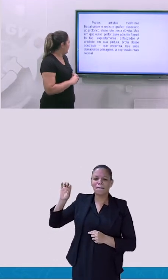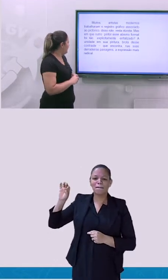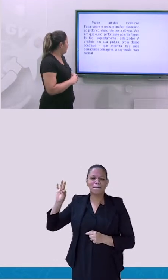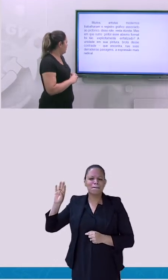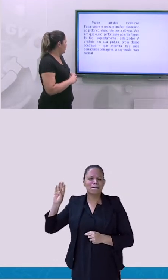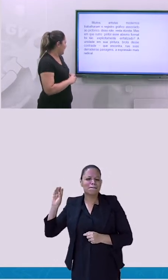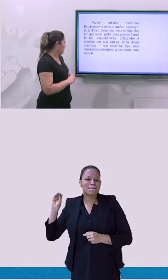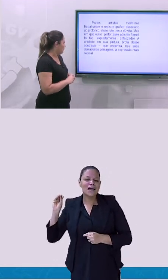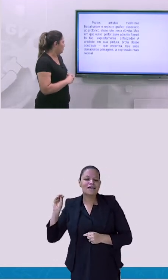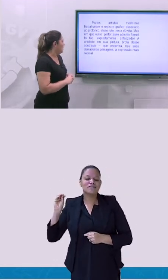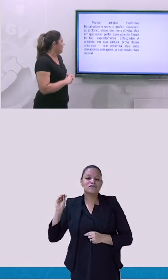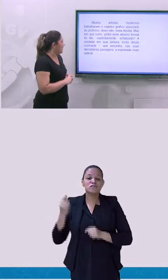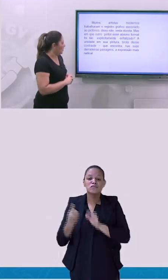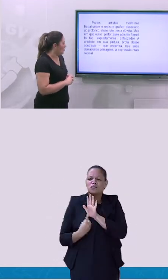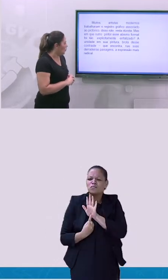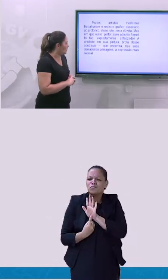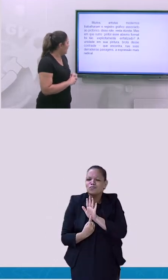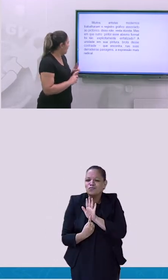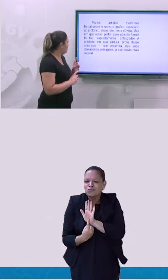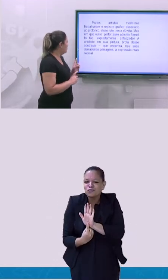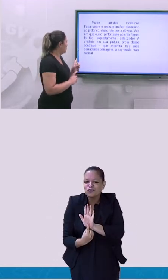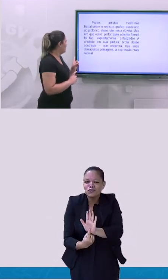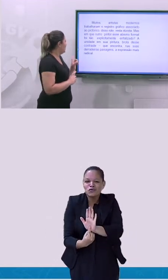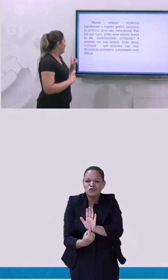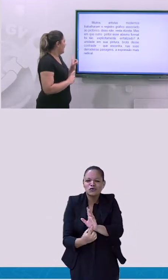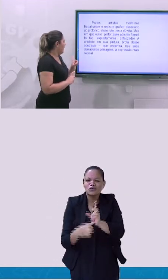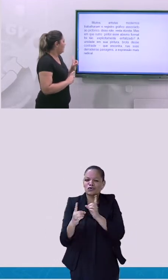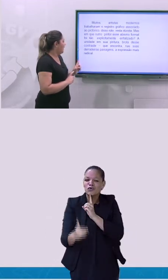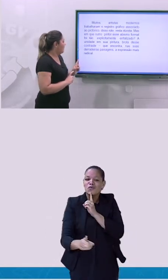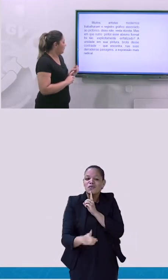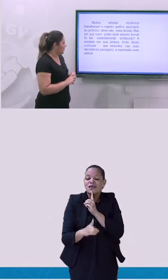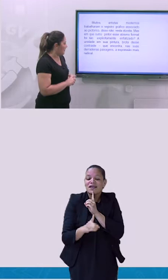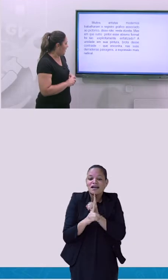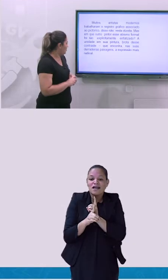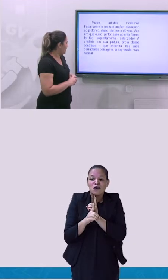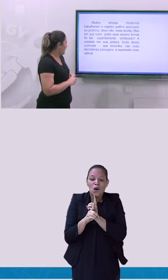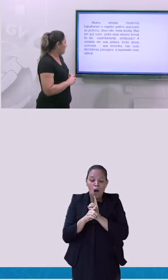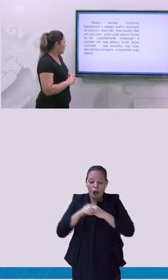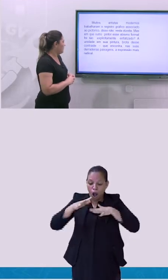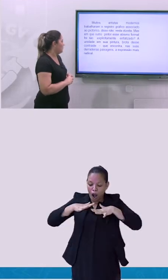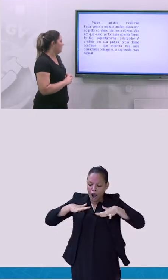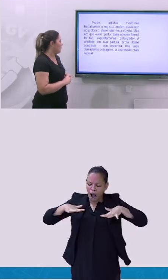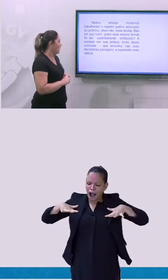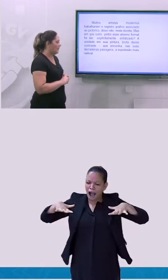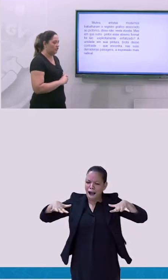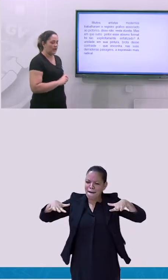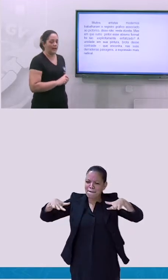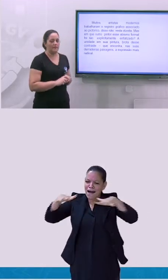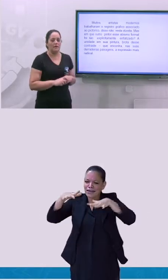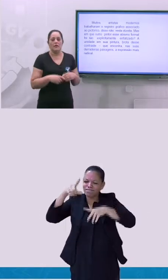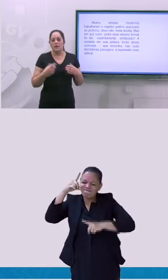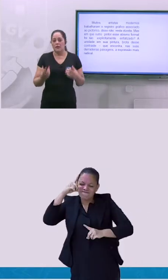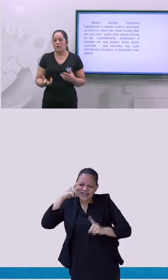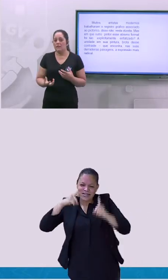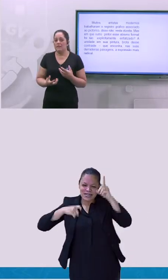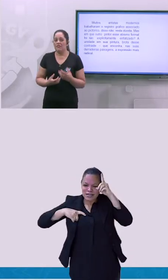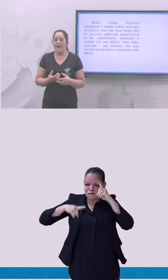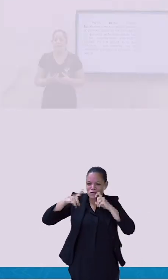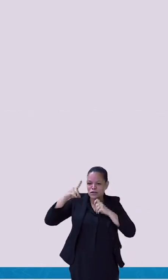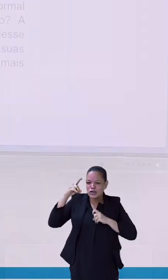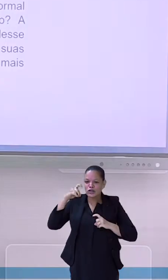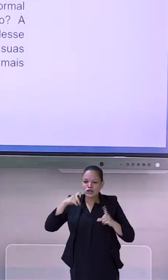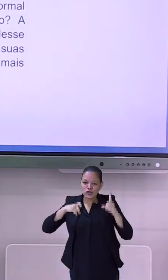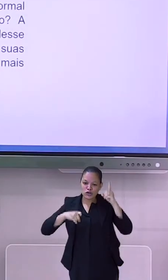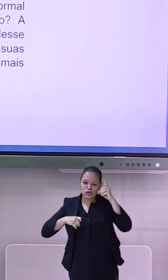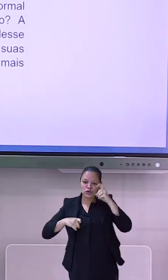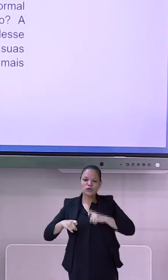brota desse contraste, que encontra nas suas derradeiras paisagens as expressões mais radicais. Então, assim,